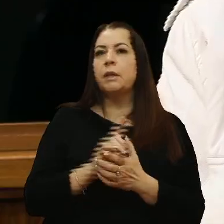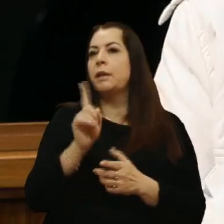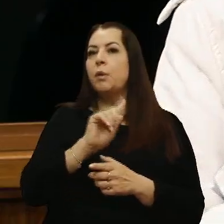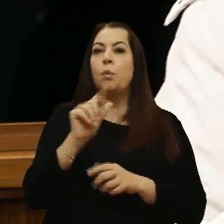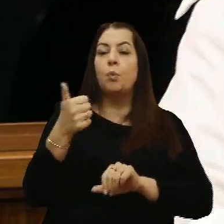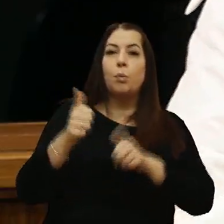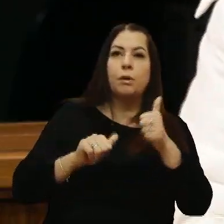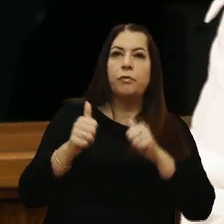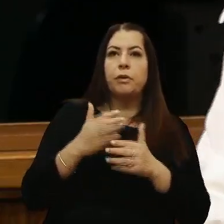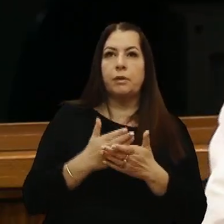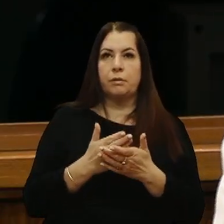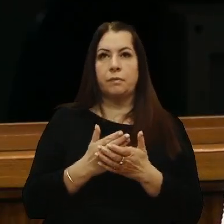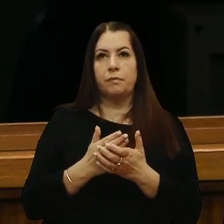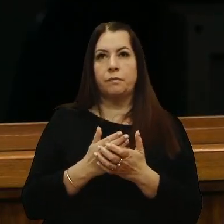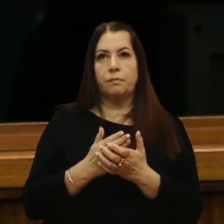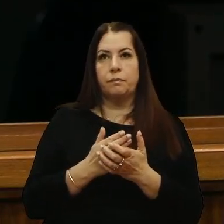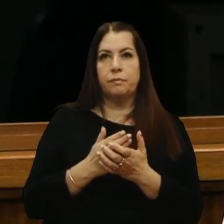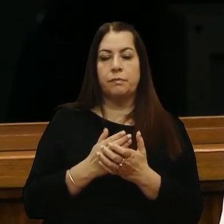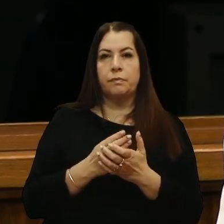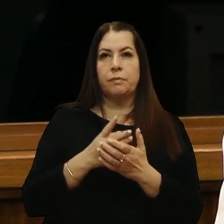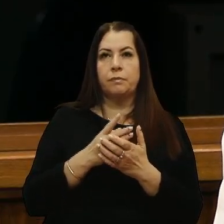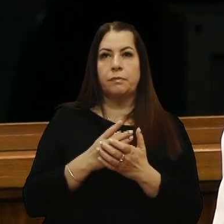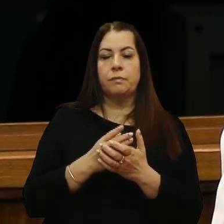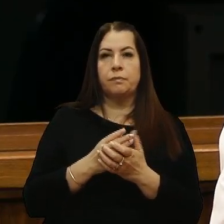desqualificar esse